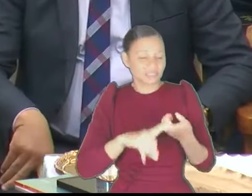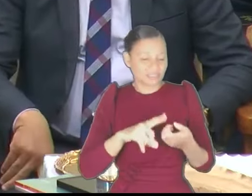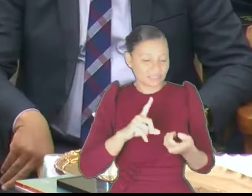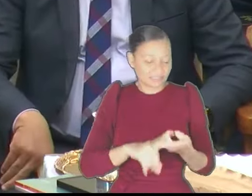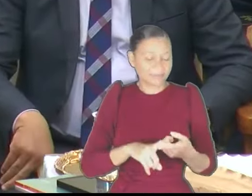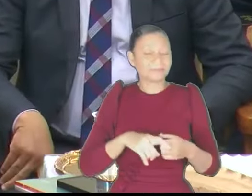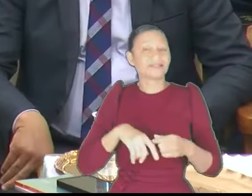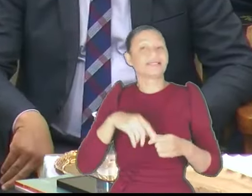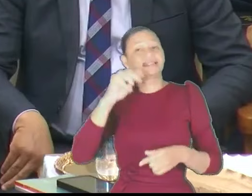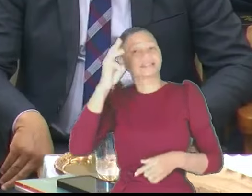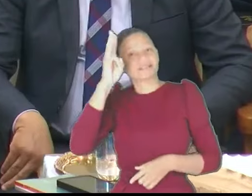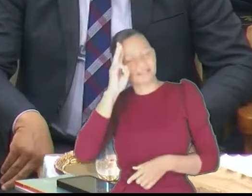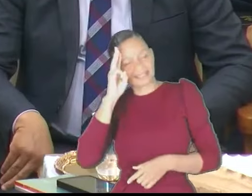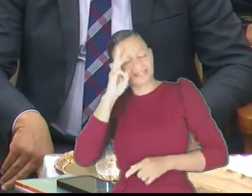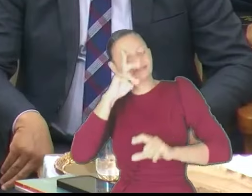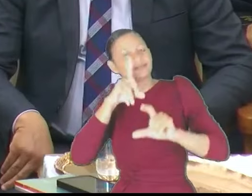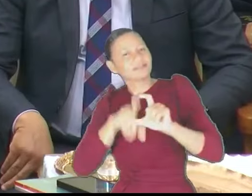terça.